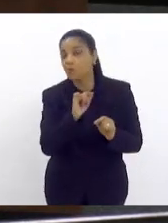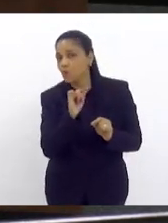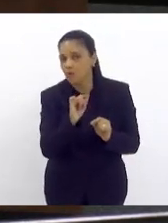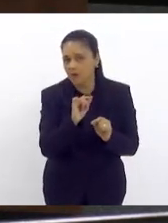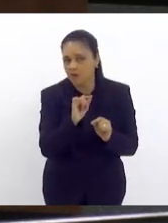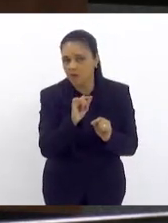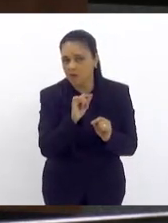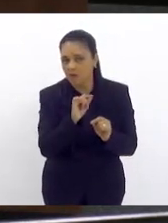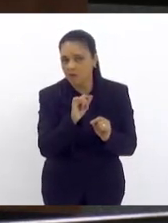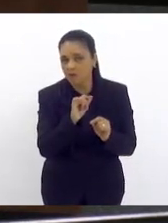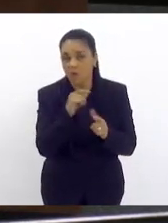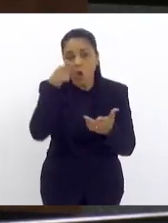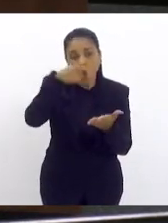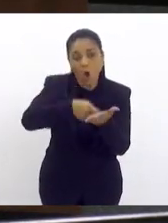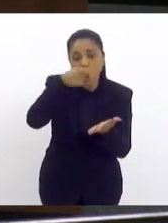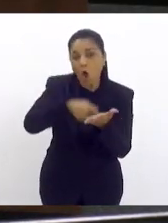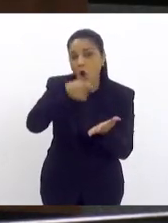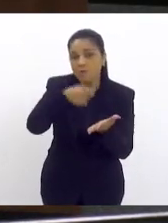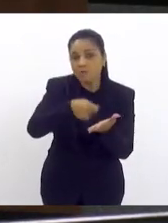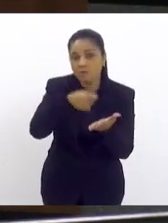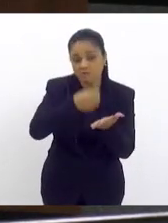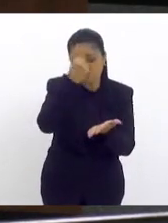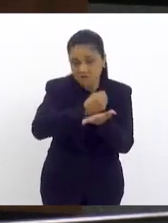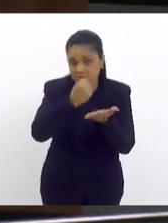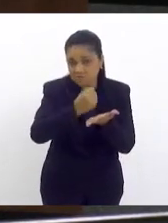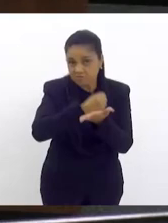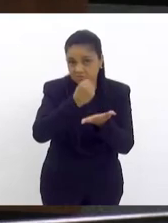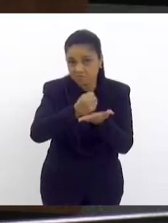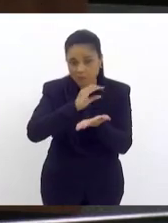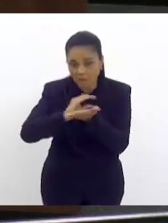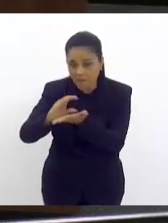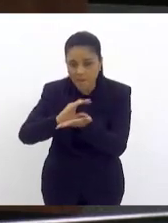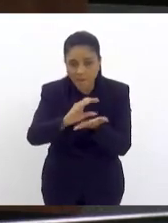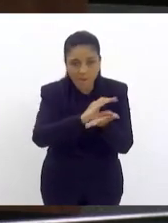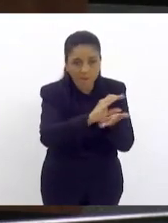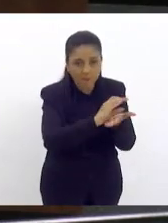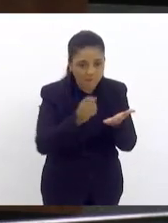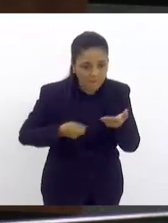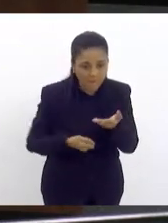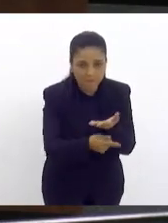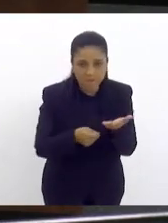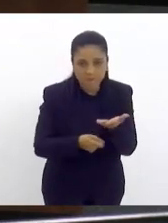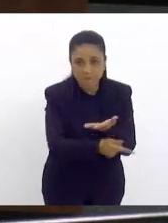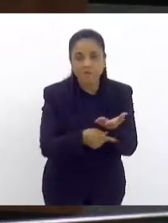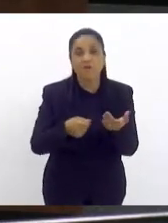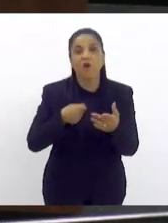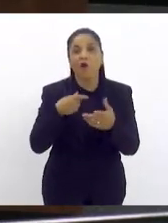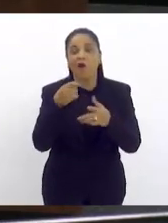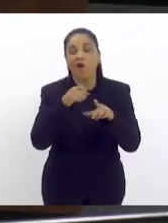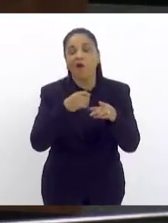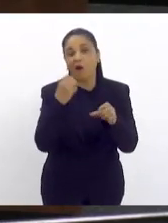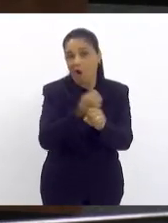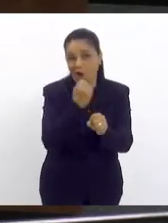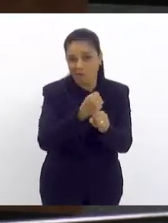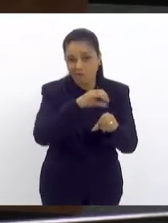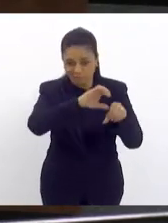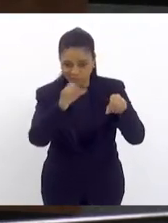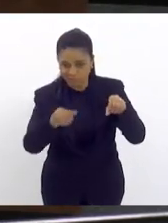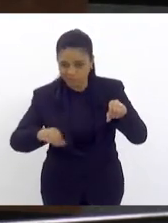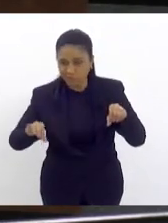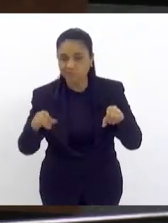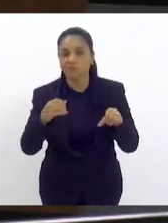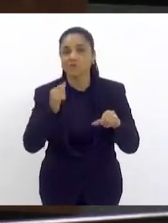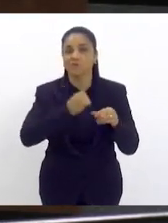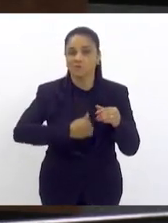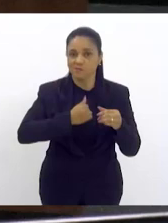na condição de obrigações contratuais de investimento em obras de coleta e tratamento de esgoto considerando não haver mais a